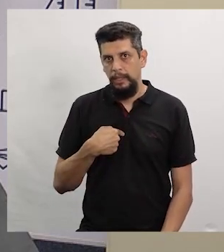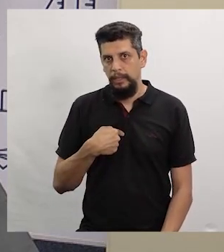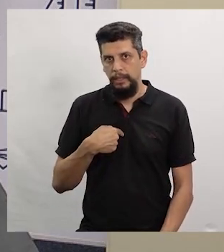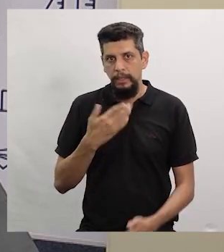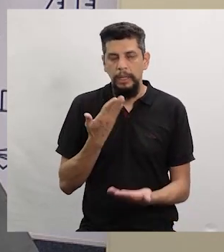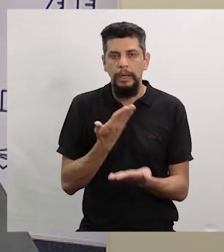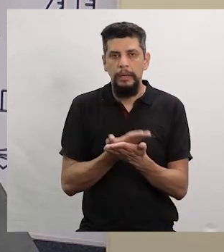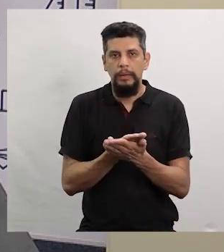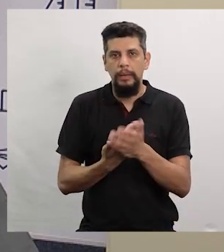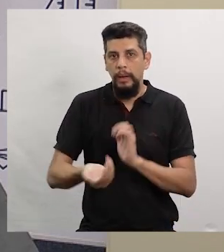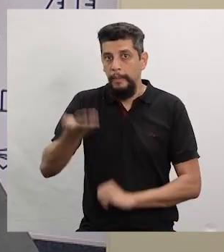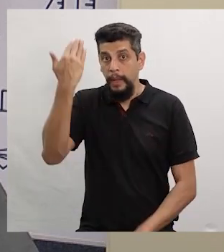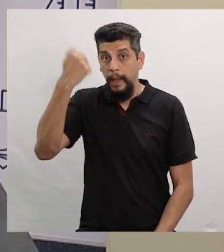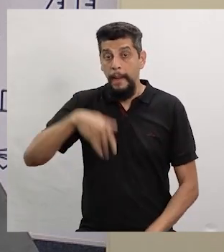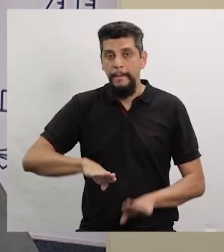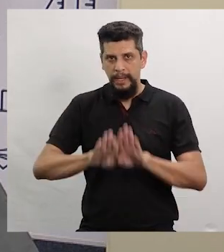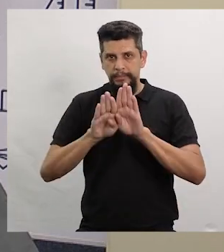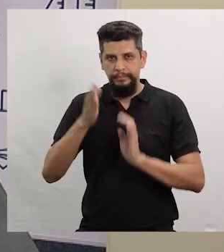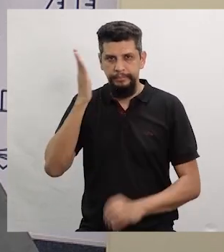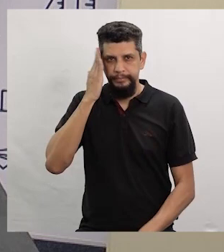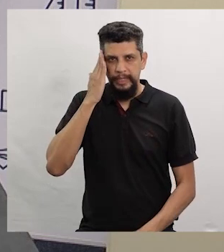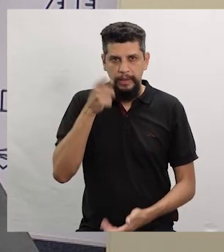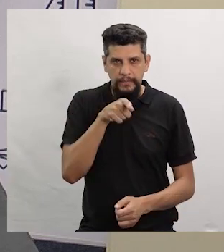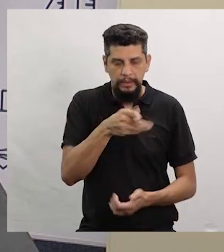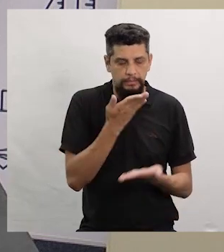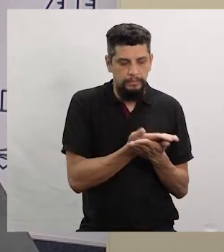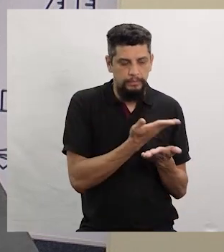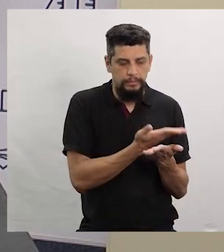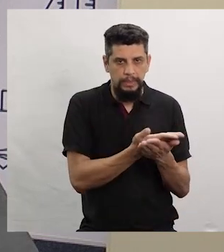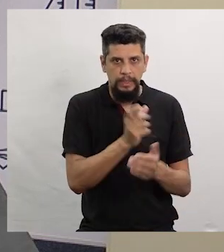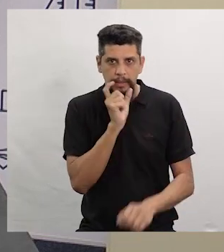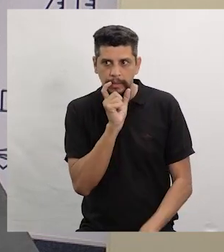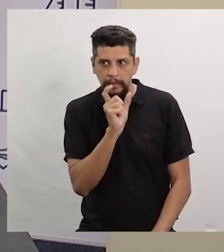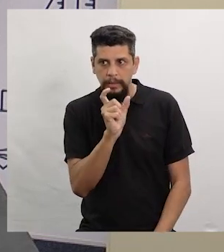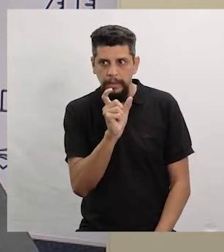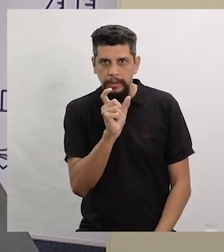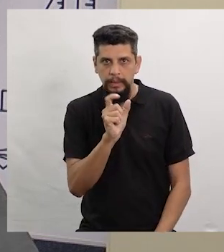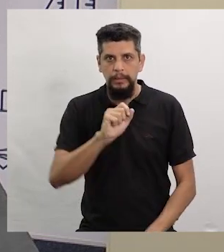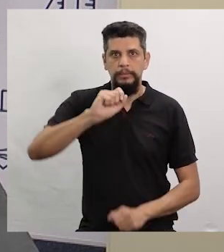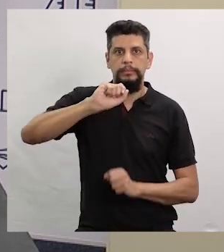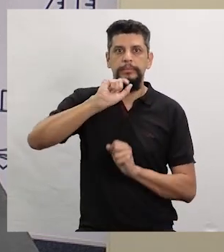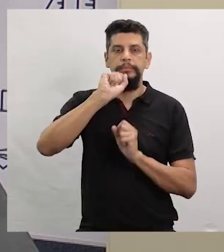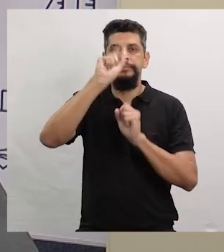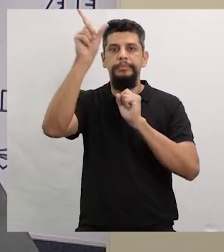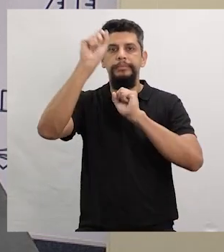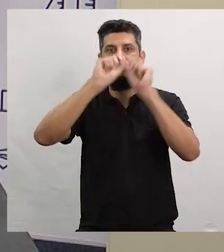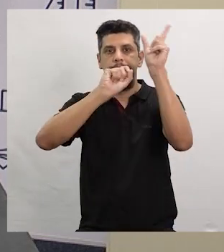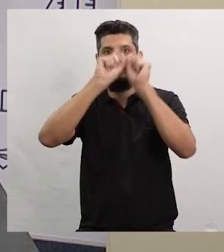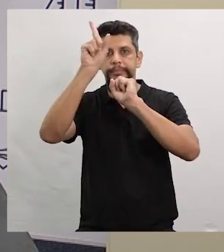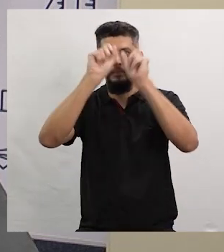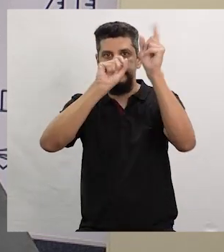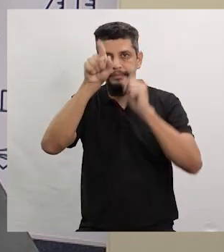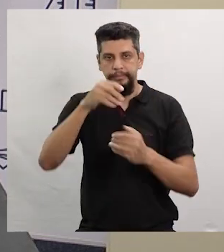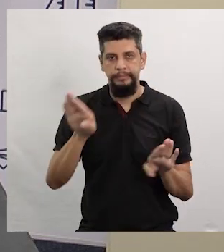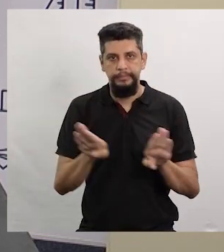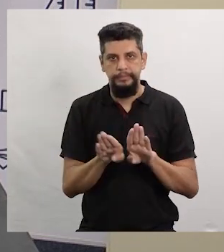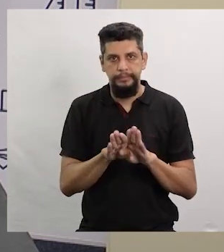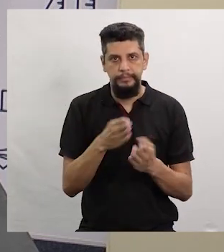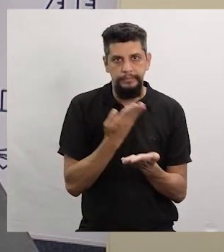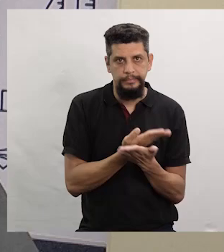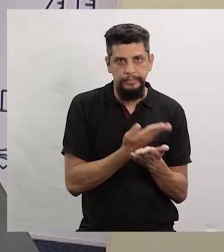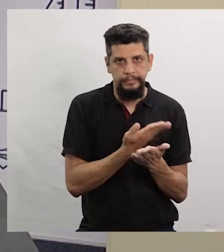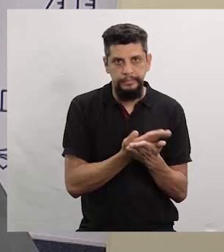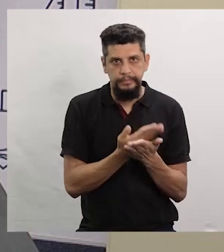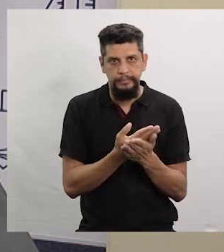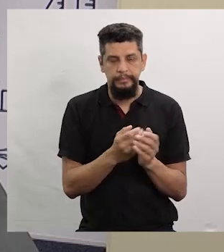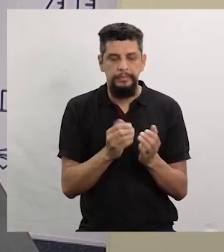estava na aula passada mas eu sei que vocês trabalharam muito com a palavra estrela vocês trabalharam com a